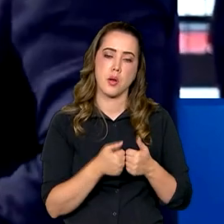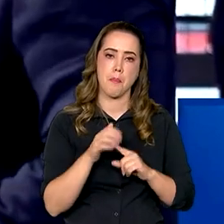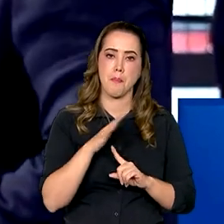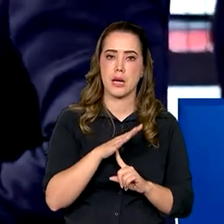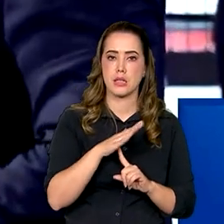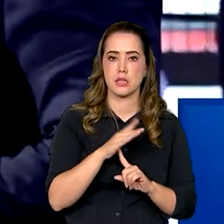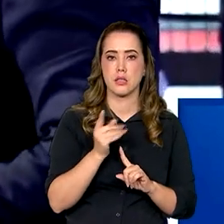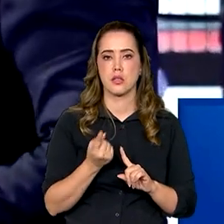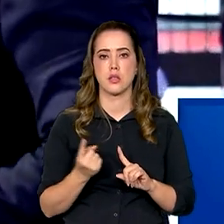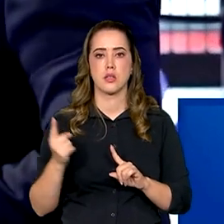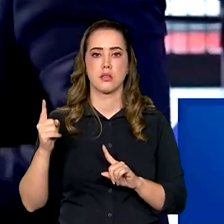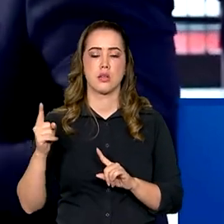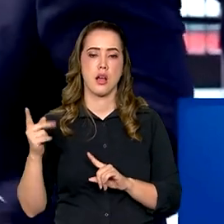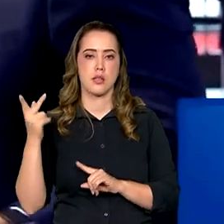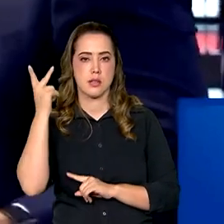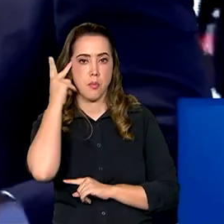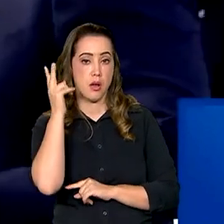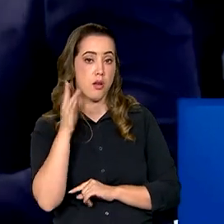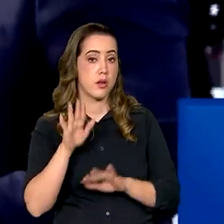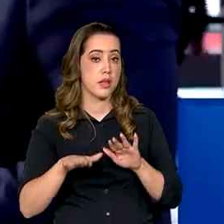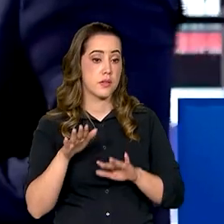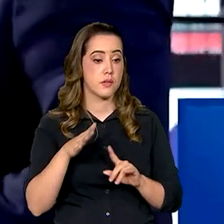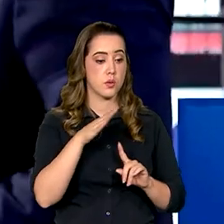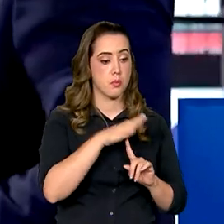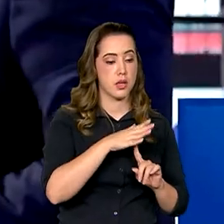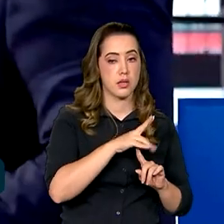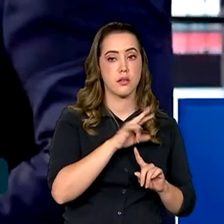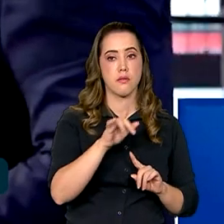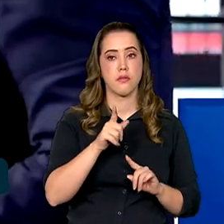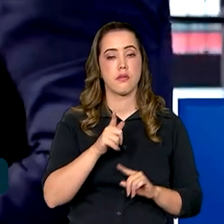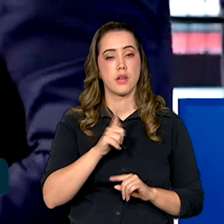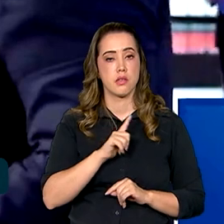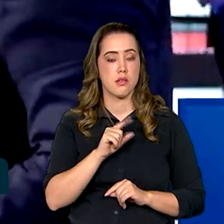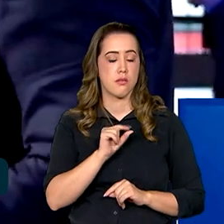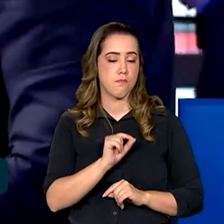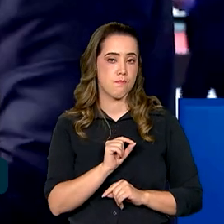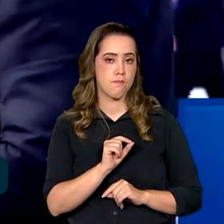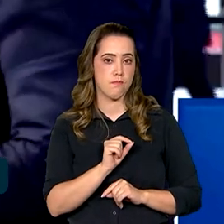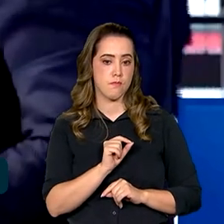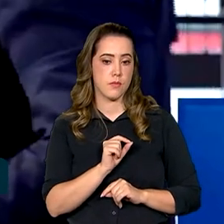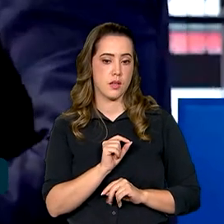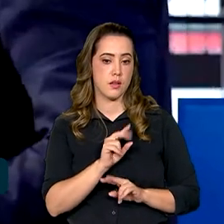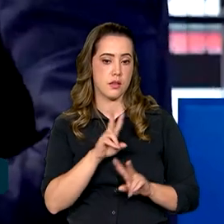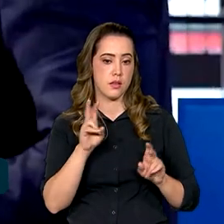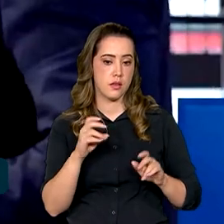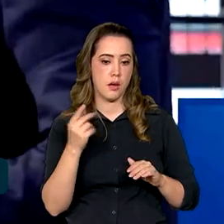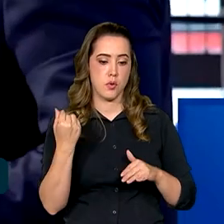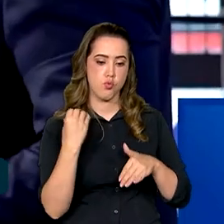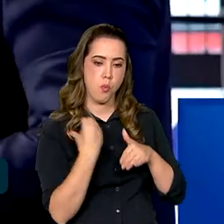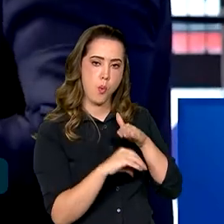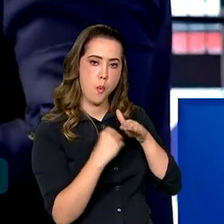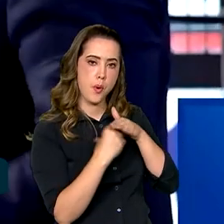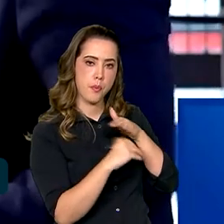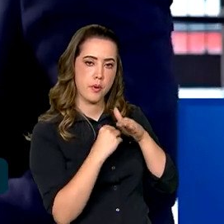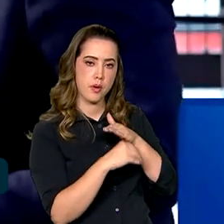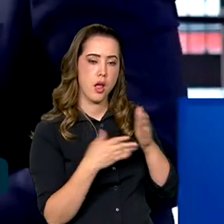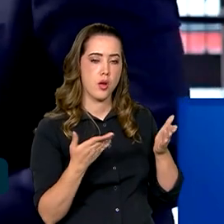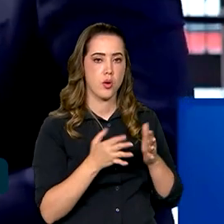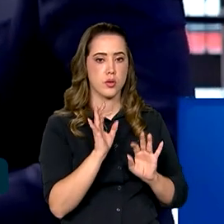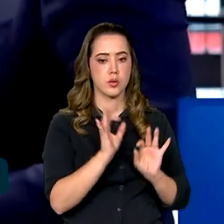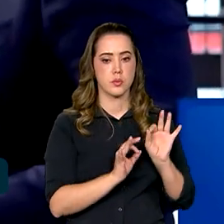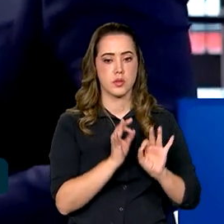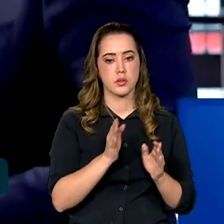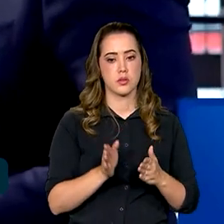Paraná ao estado de São Paulo e talvez o Paraná seja, em termos de atração de investimento, a partir desse